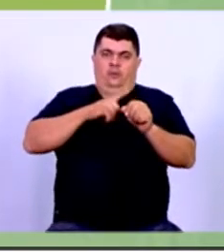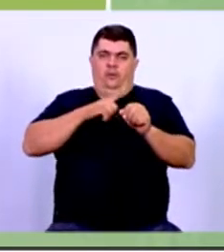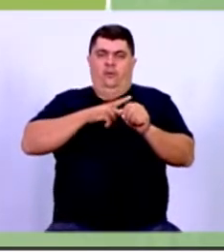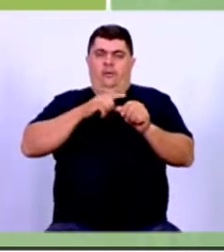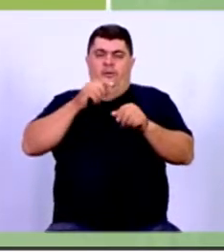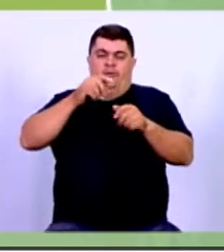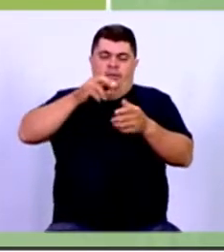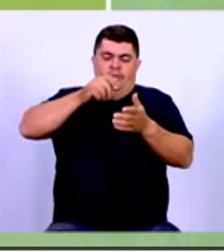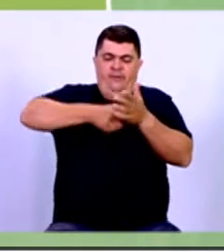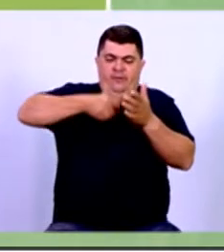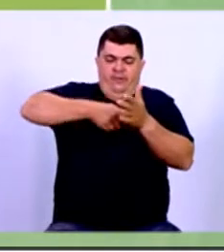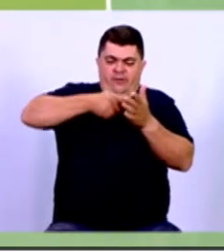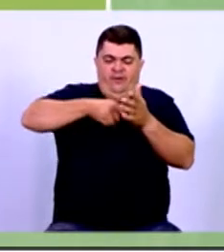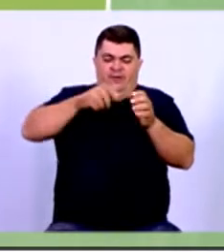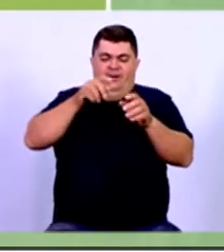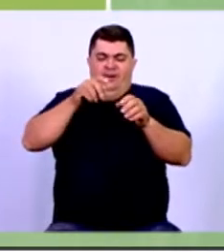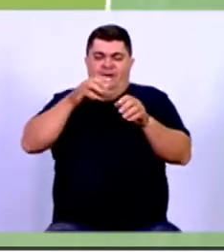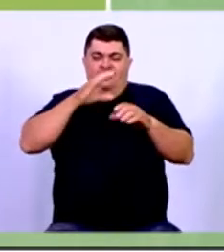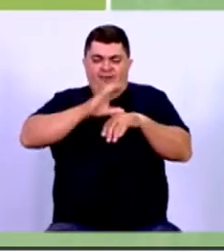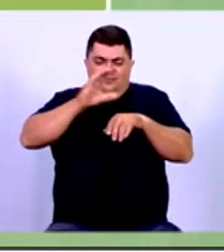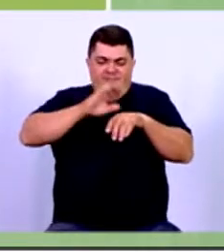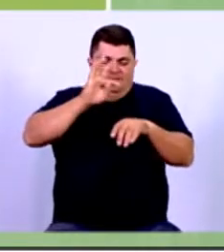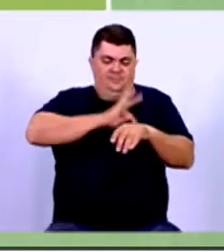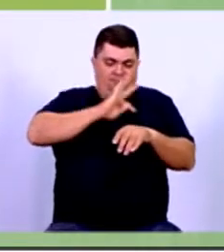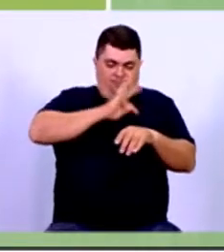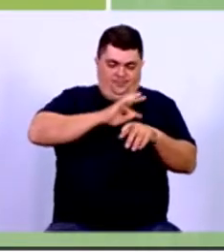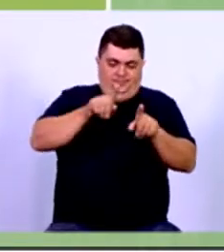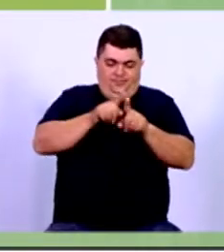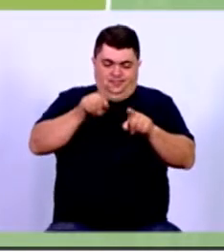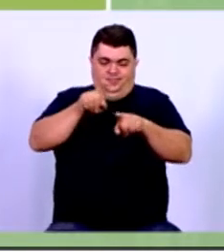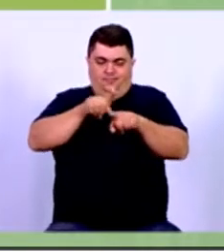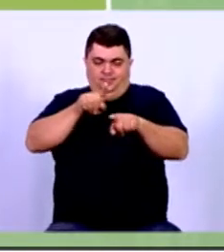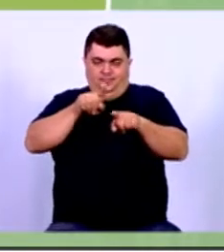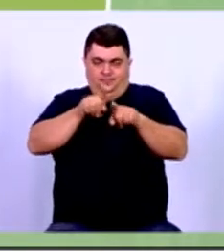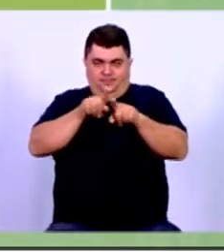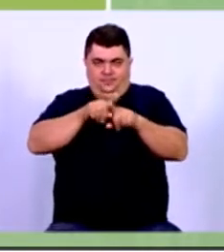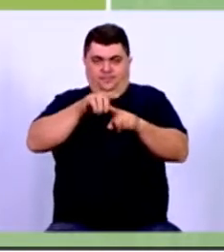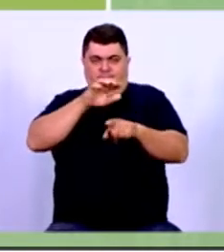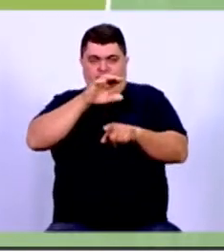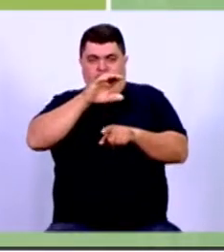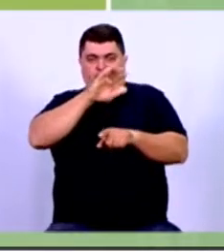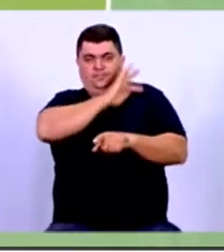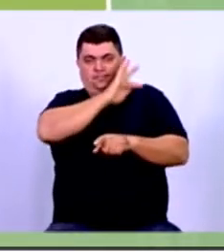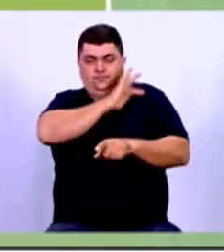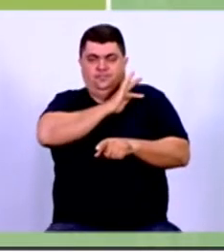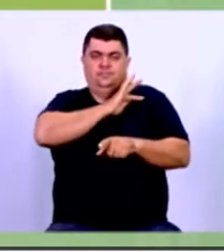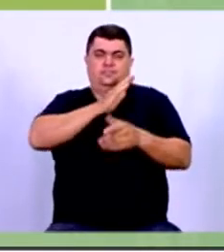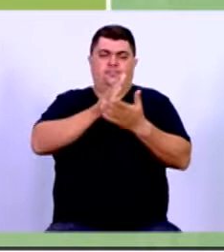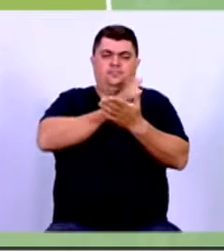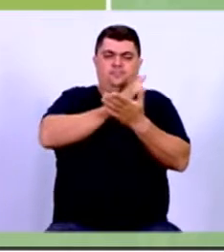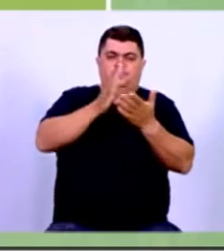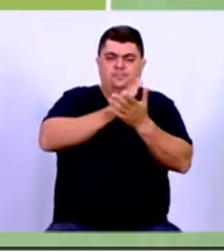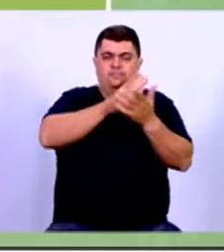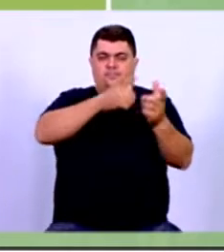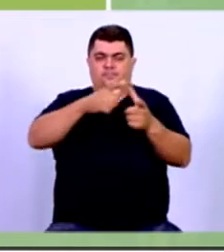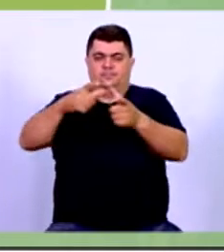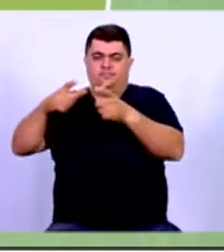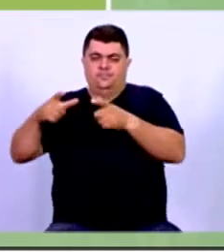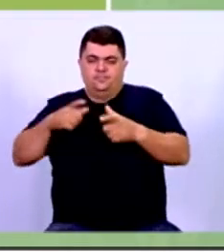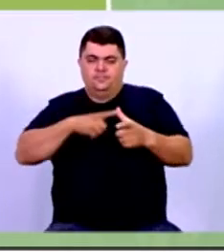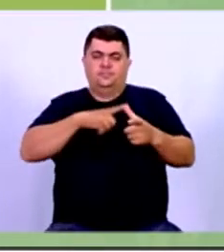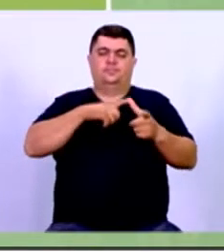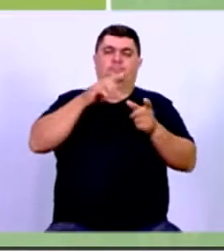requisito nos cursos técnicos e nos cursos de graduação que oferecem algumas áreas que